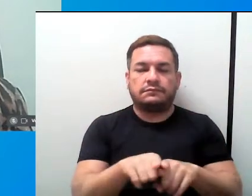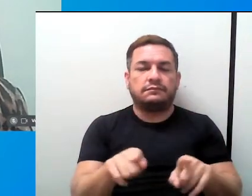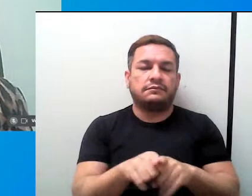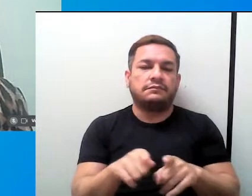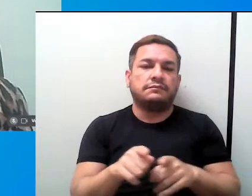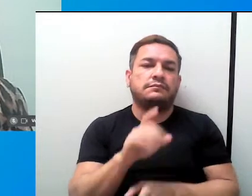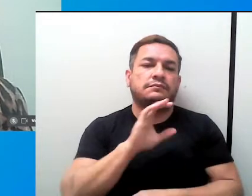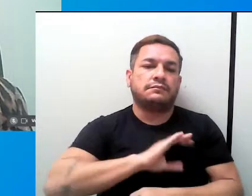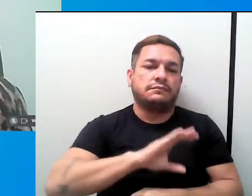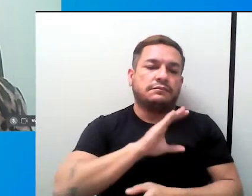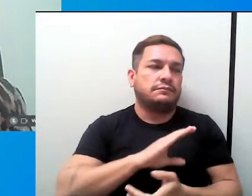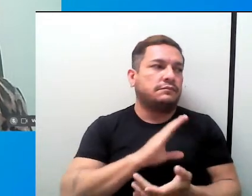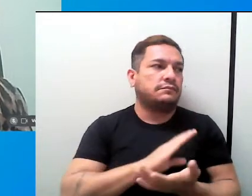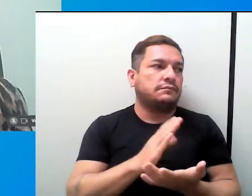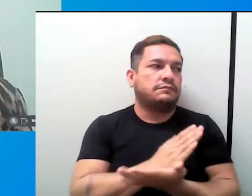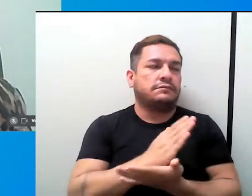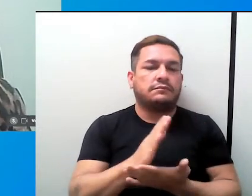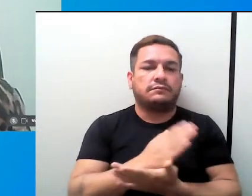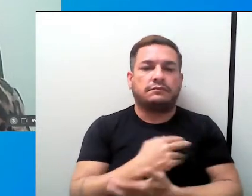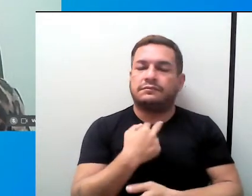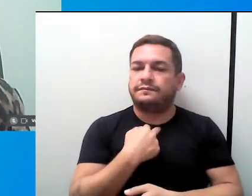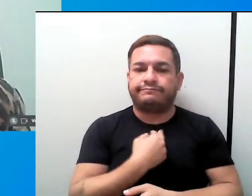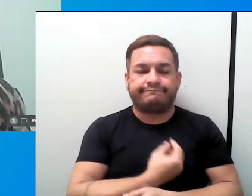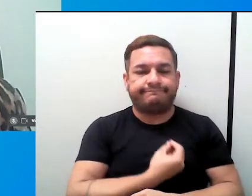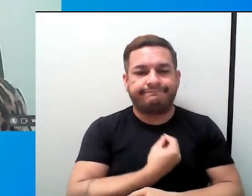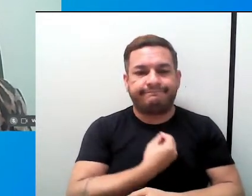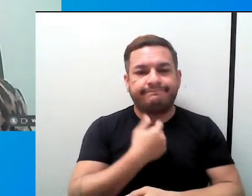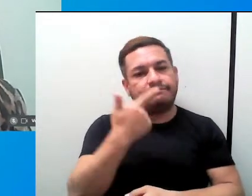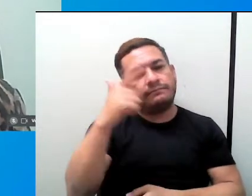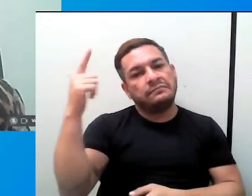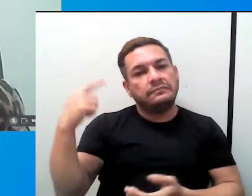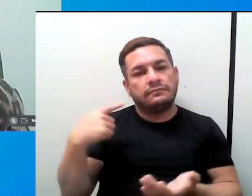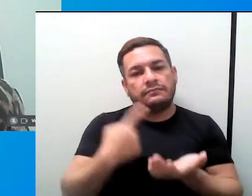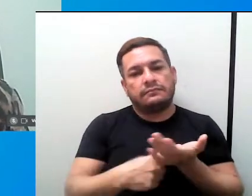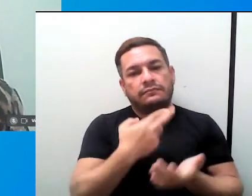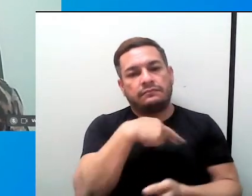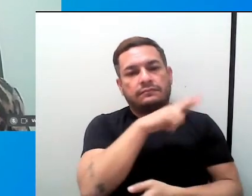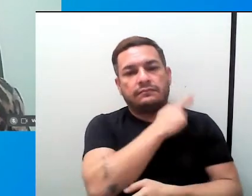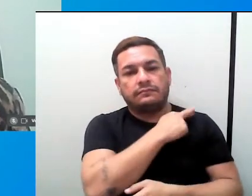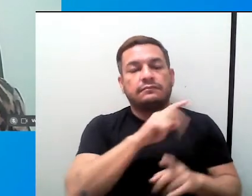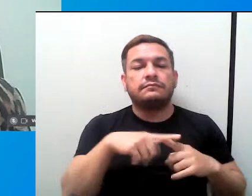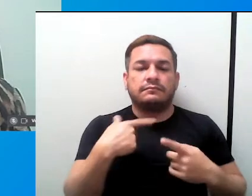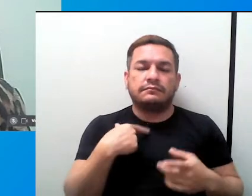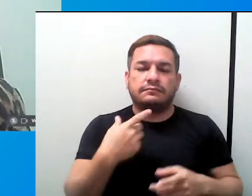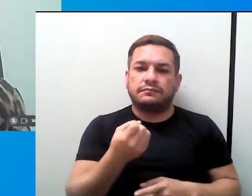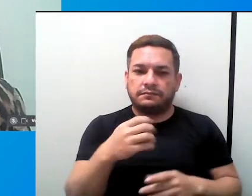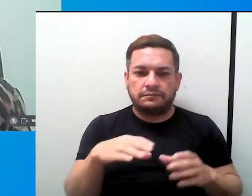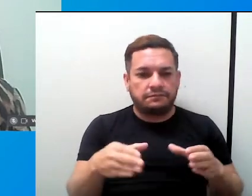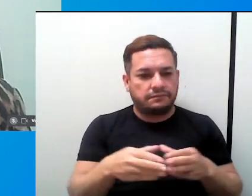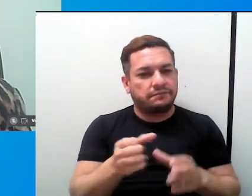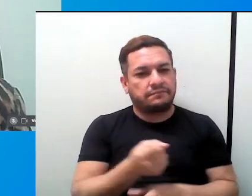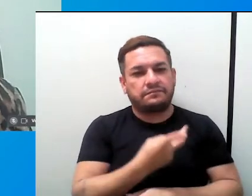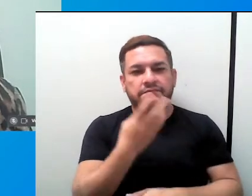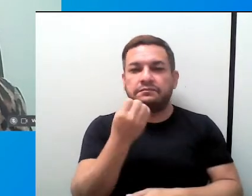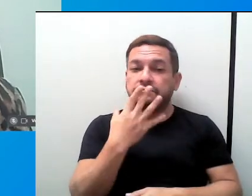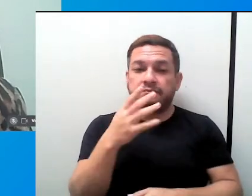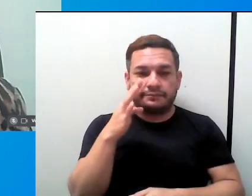não estão podendo participar, estão em outra agenda, mas tem uma boa parte da equipe prestigiando o evento,